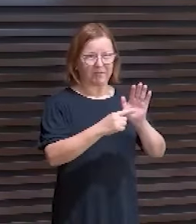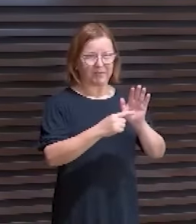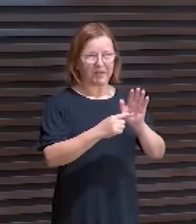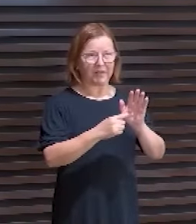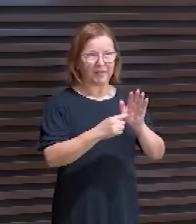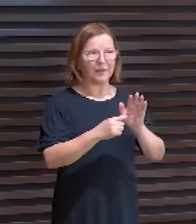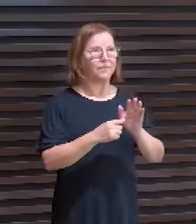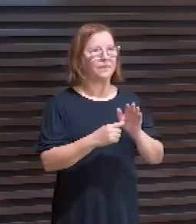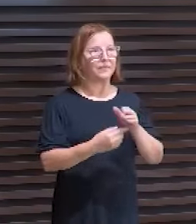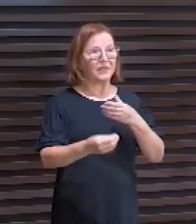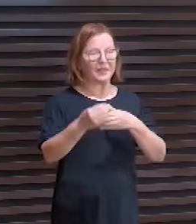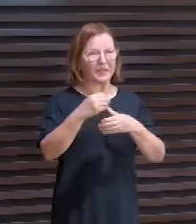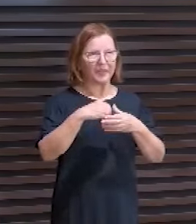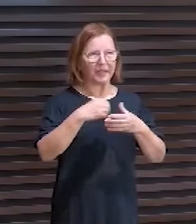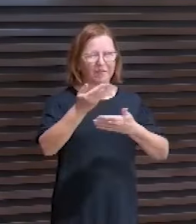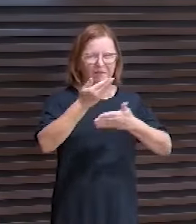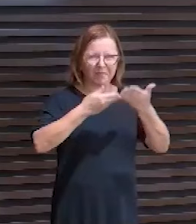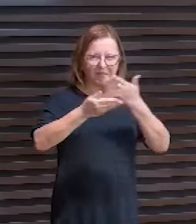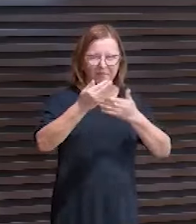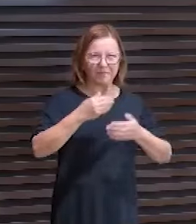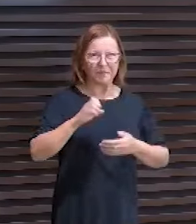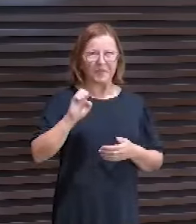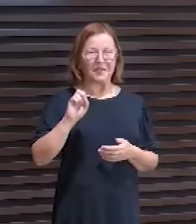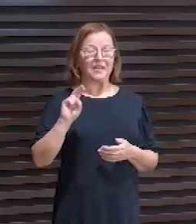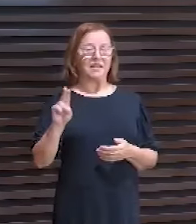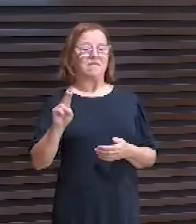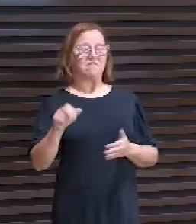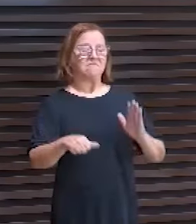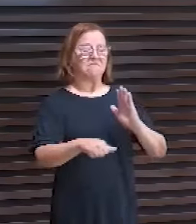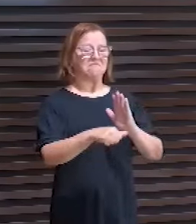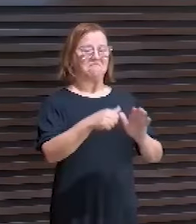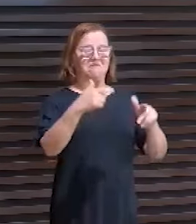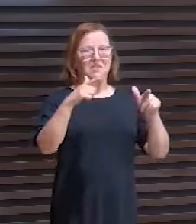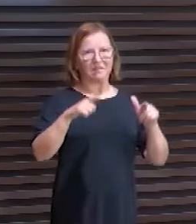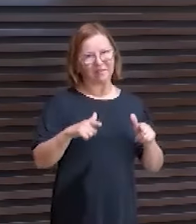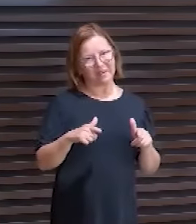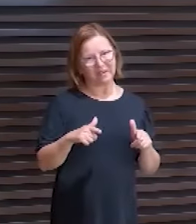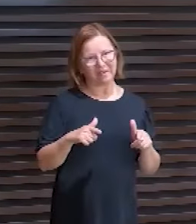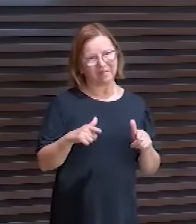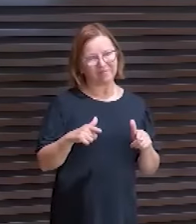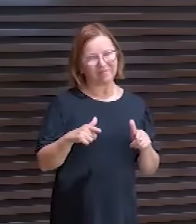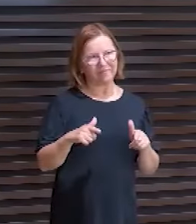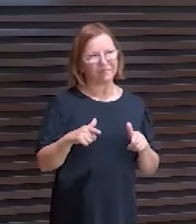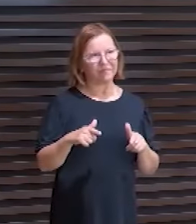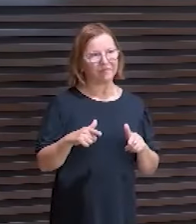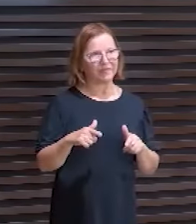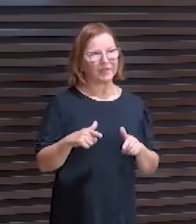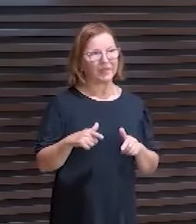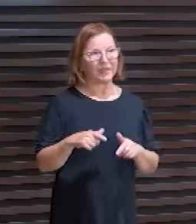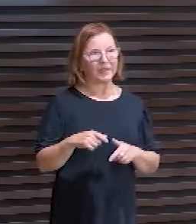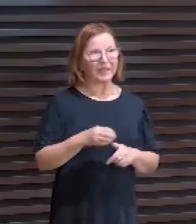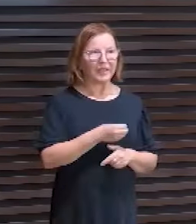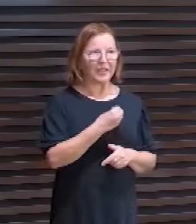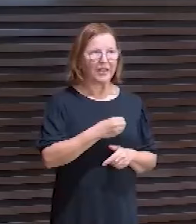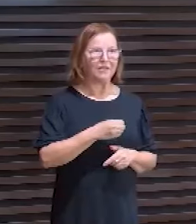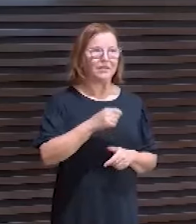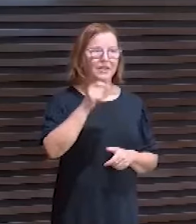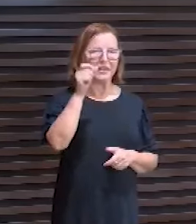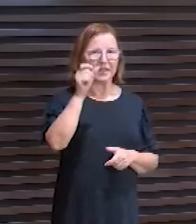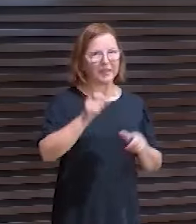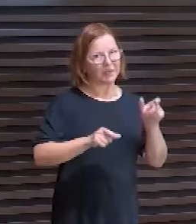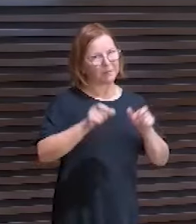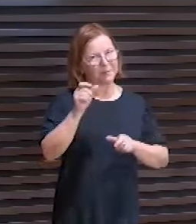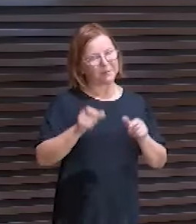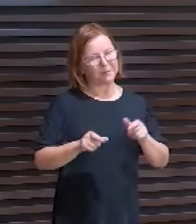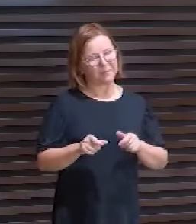eu está disparado em primeiro lugar quanto à relevância na vida do homem e da mulher